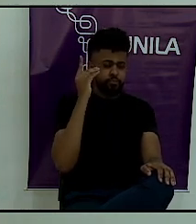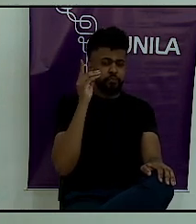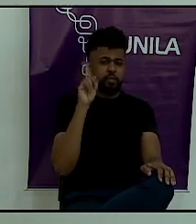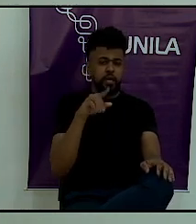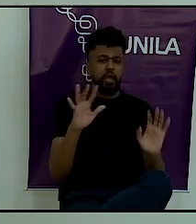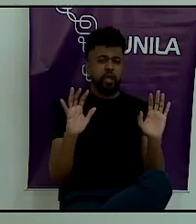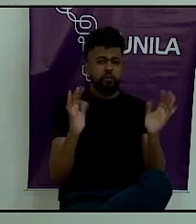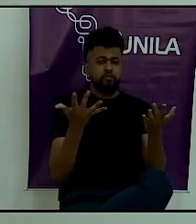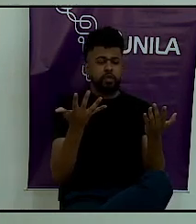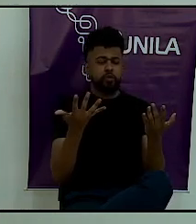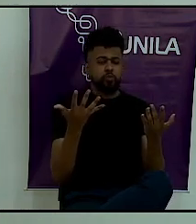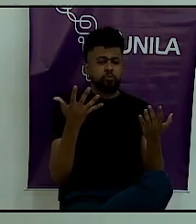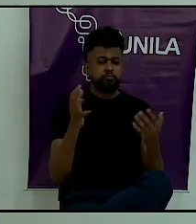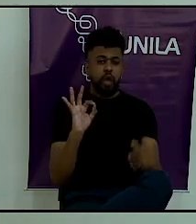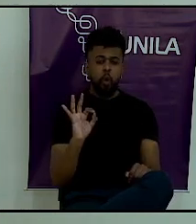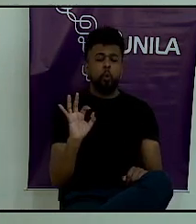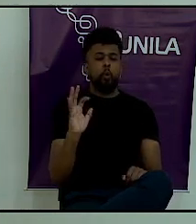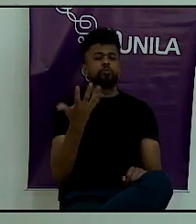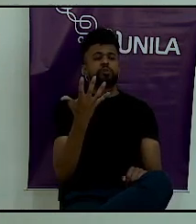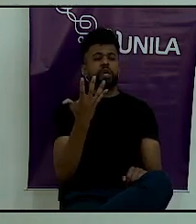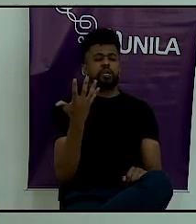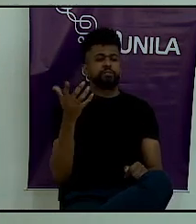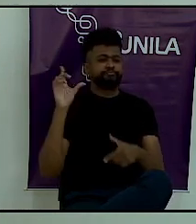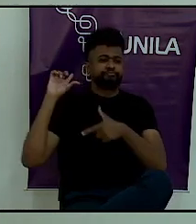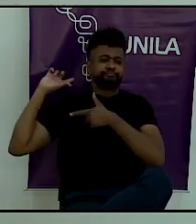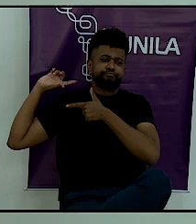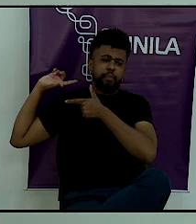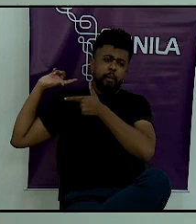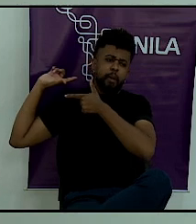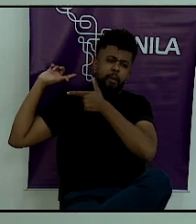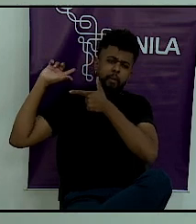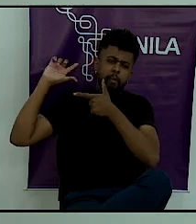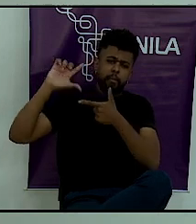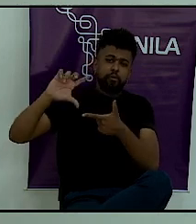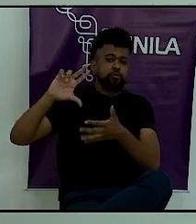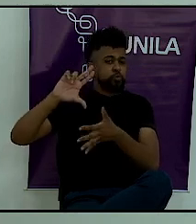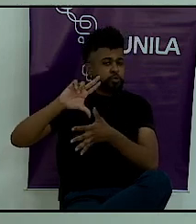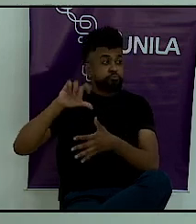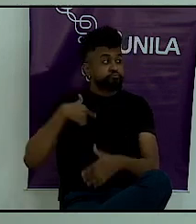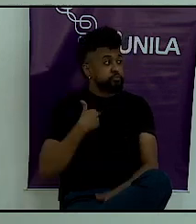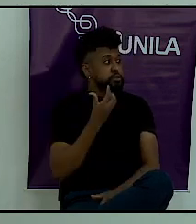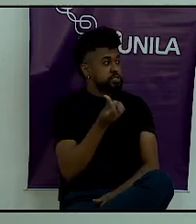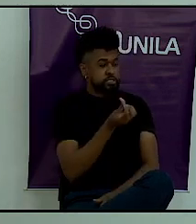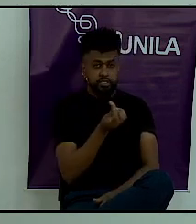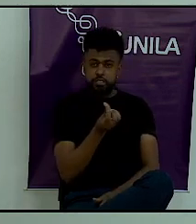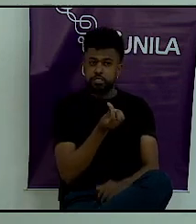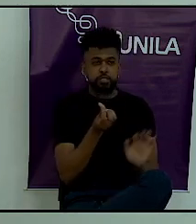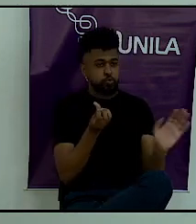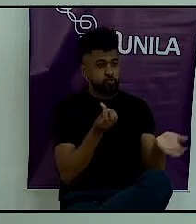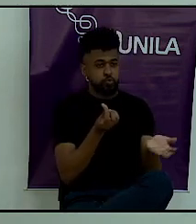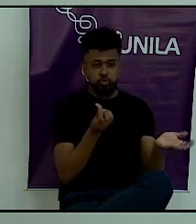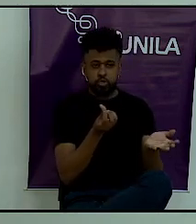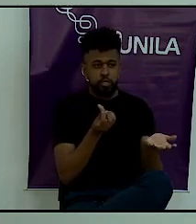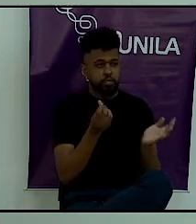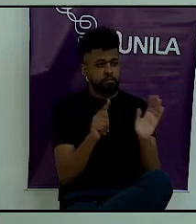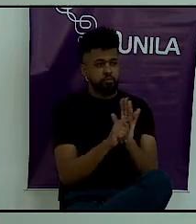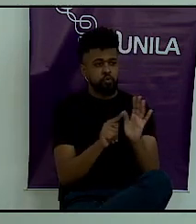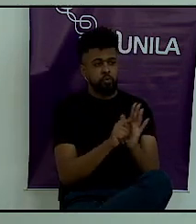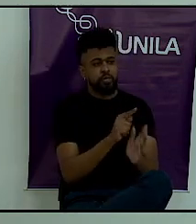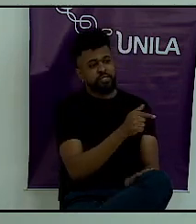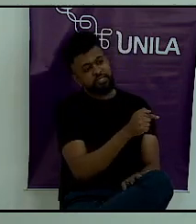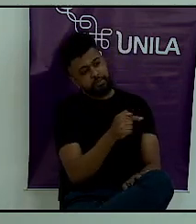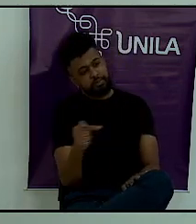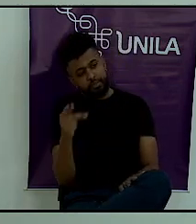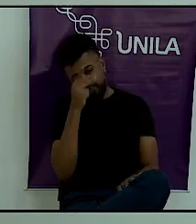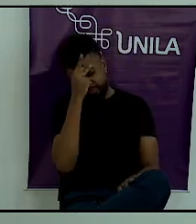um evento que tem acontecido tradicionalmente na UNILA, estamos na 6ª edição da Semana da